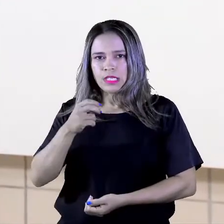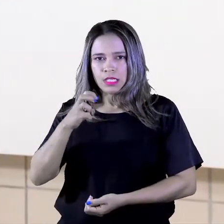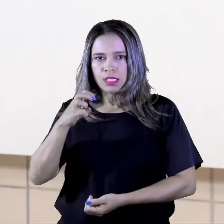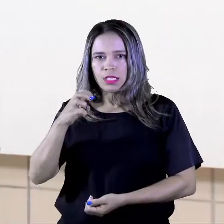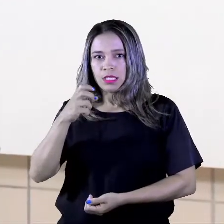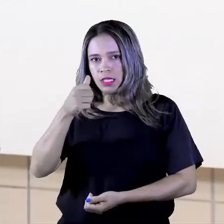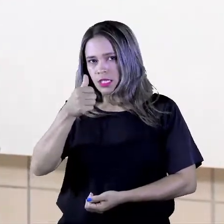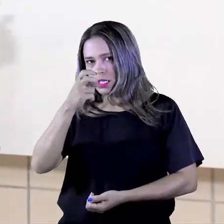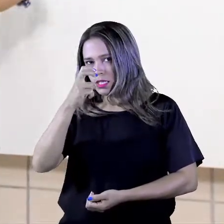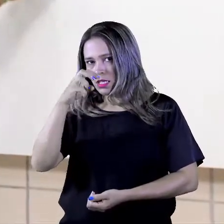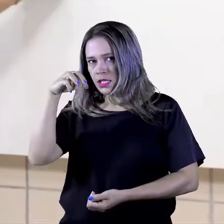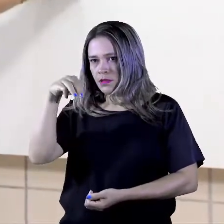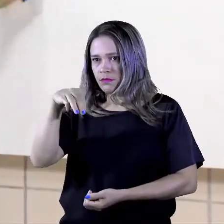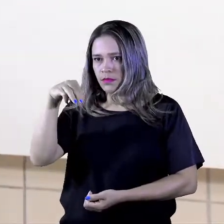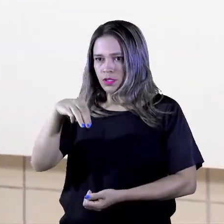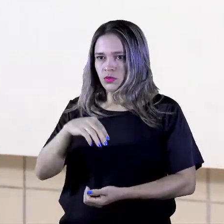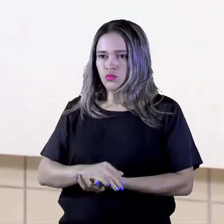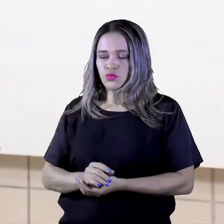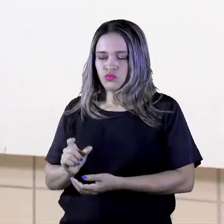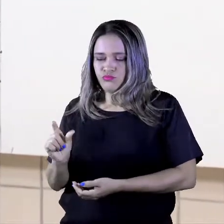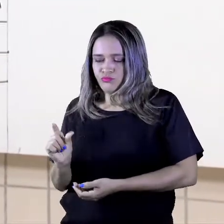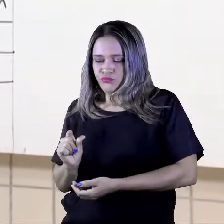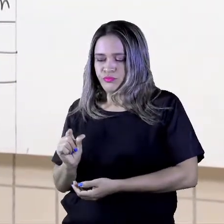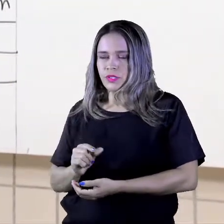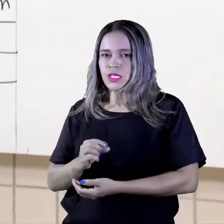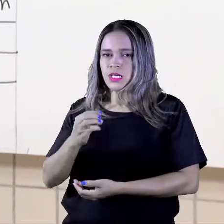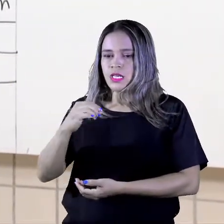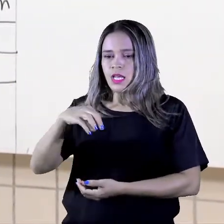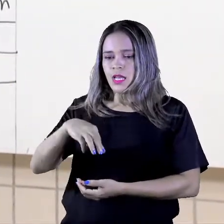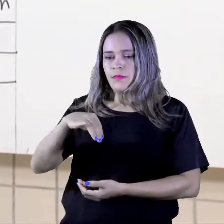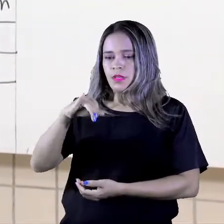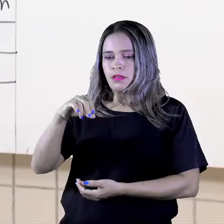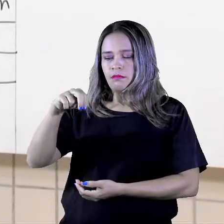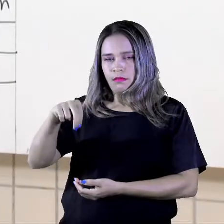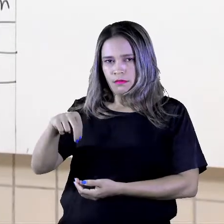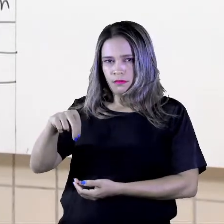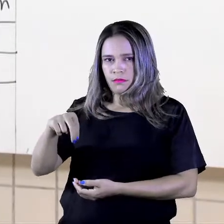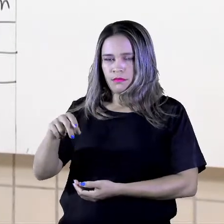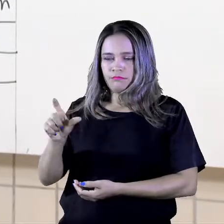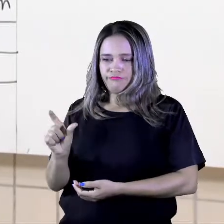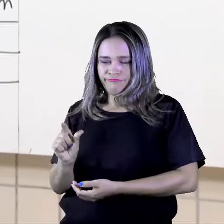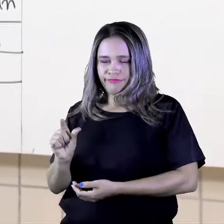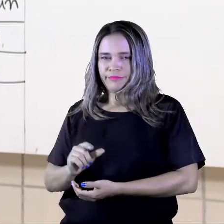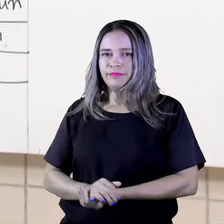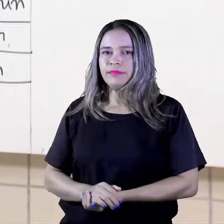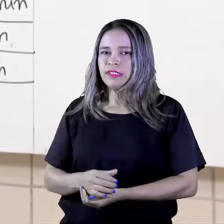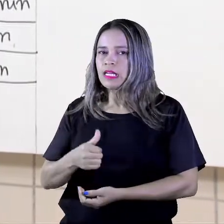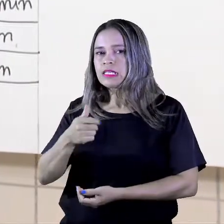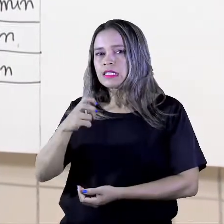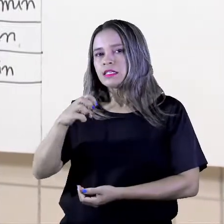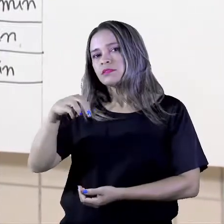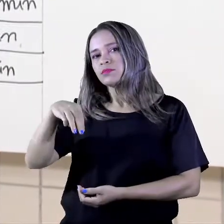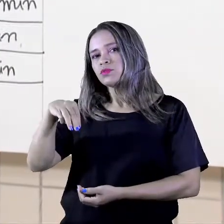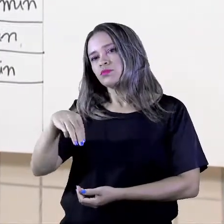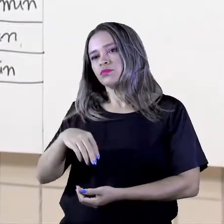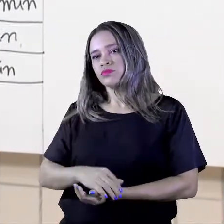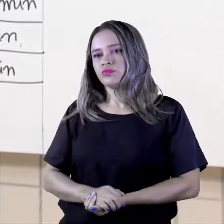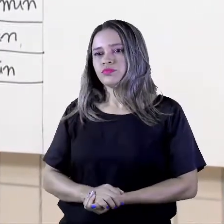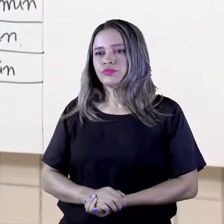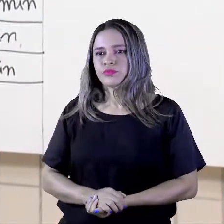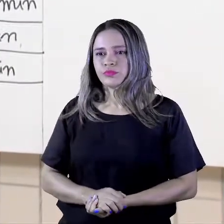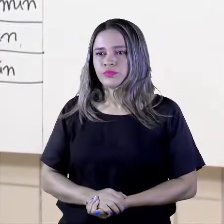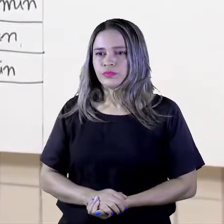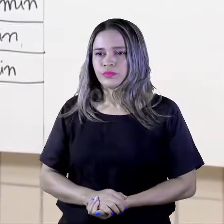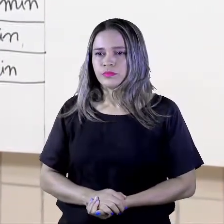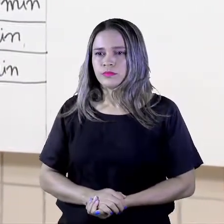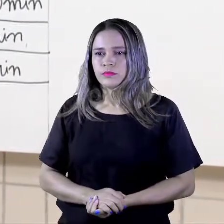minutos, né? Coloquei abreviado aqui, M-I-N, né? Eu levei 15 minutos para fazer essas duas atividades bem aqui.